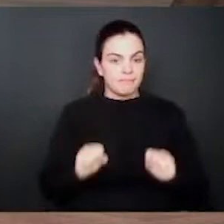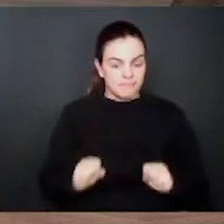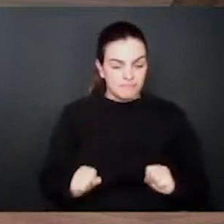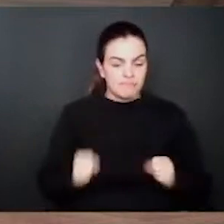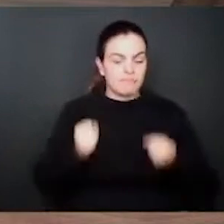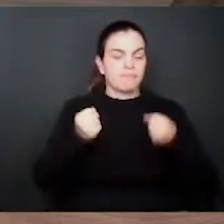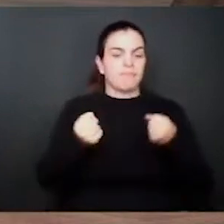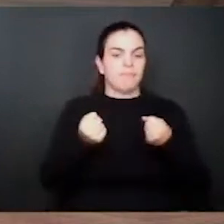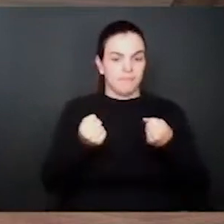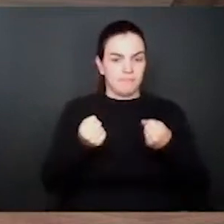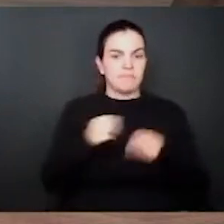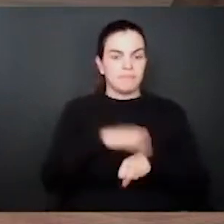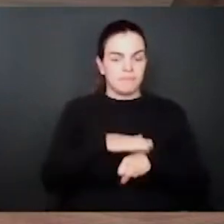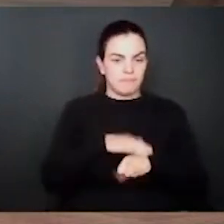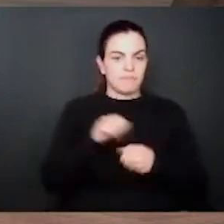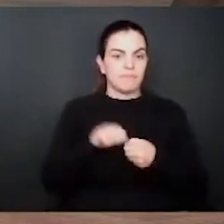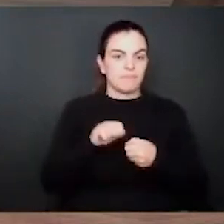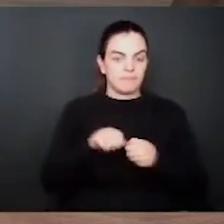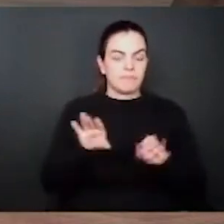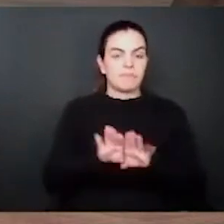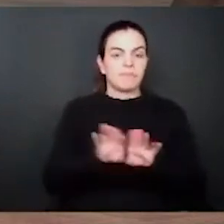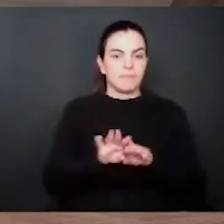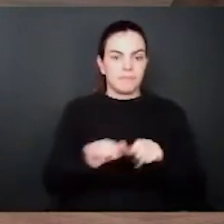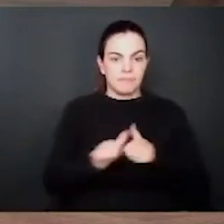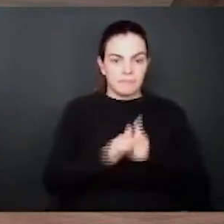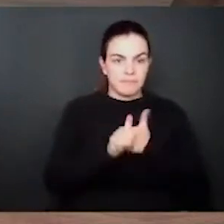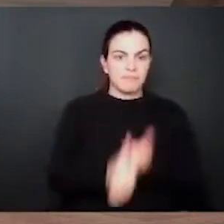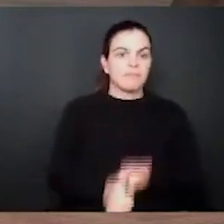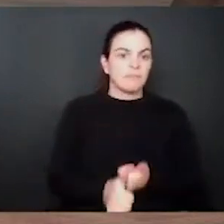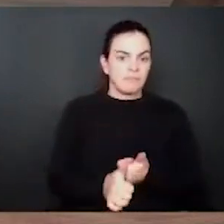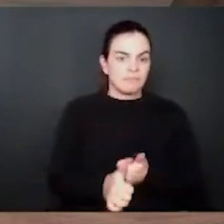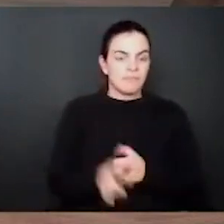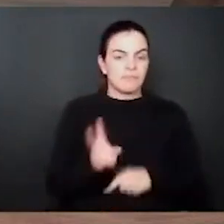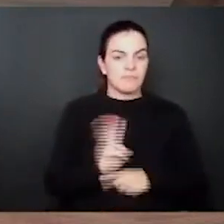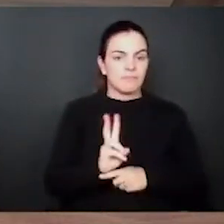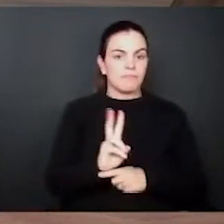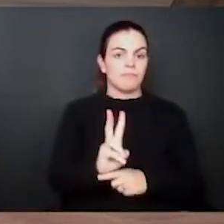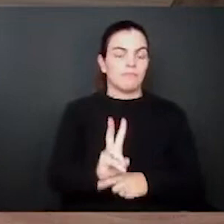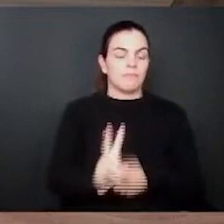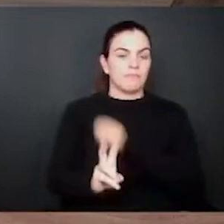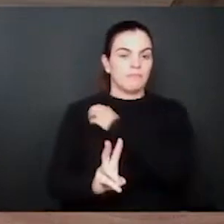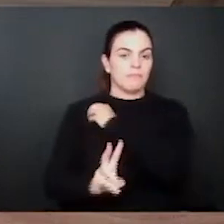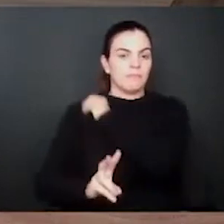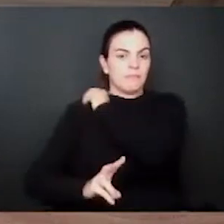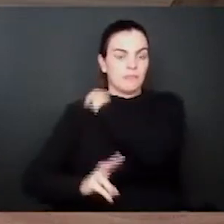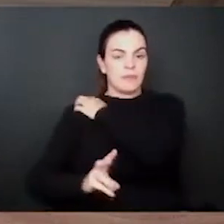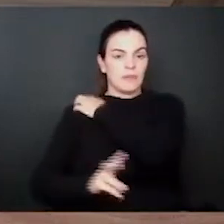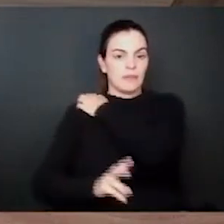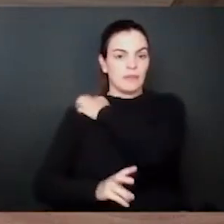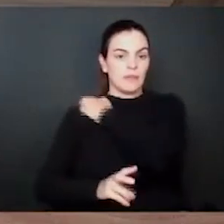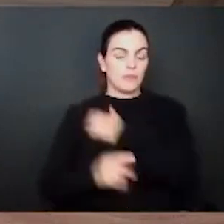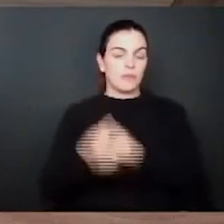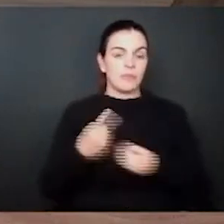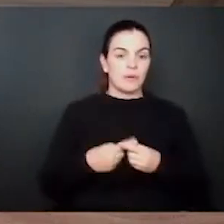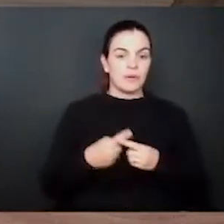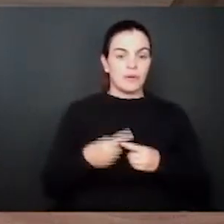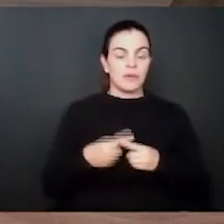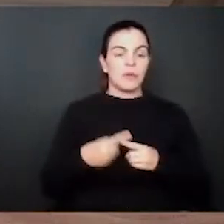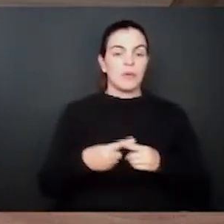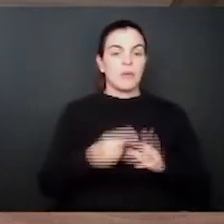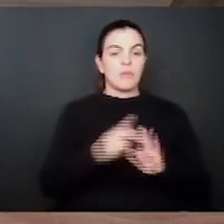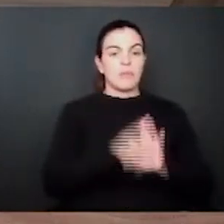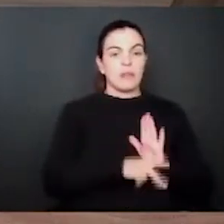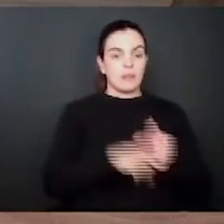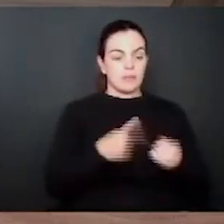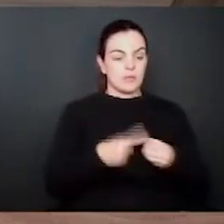também no monitoramento, que não foi o que aconteceu em relação ao plano municipal de educação, que